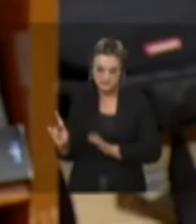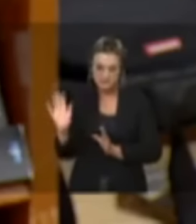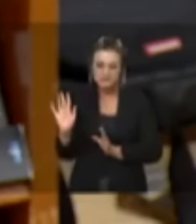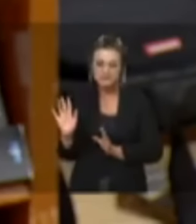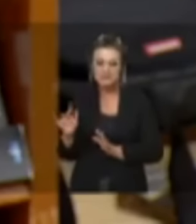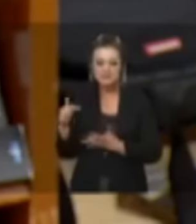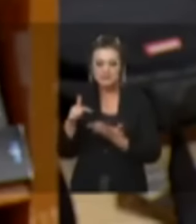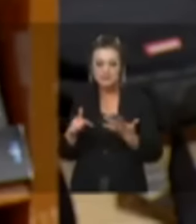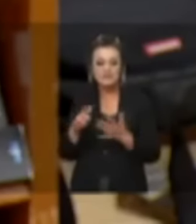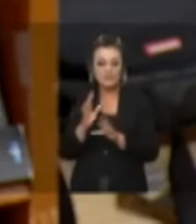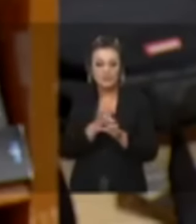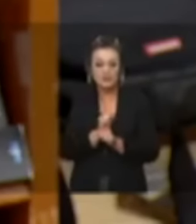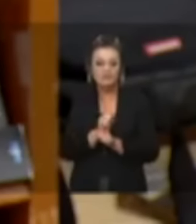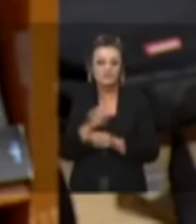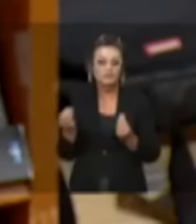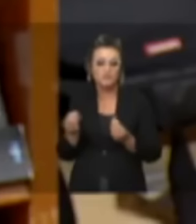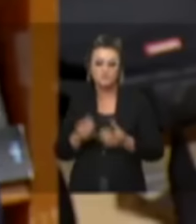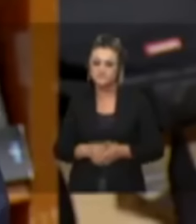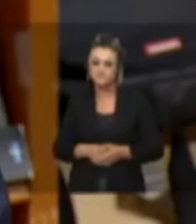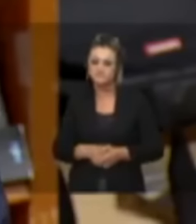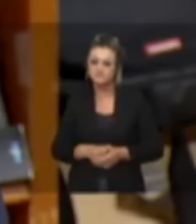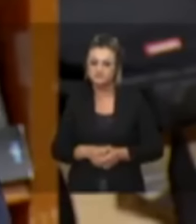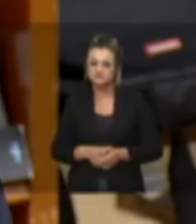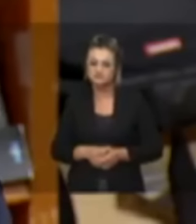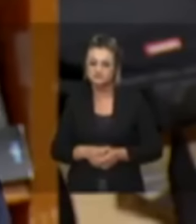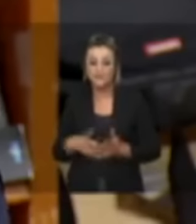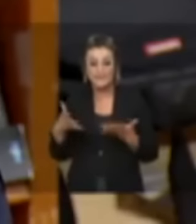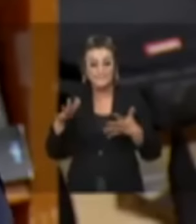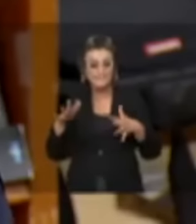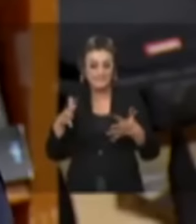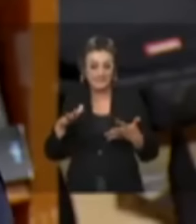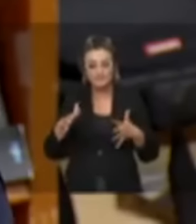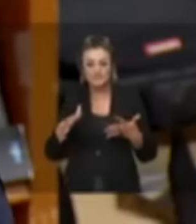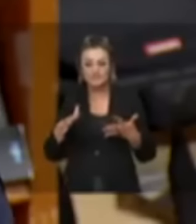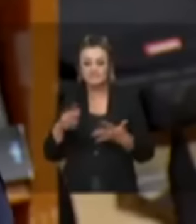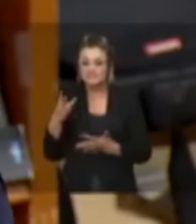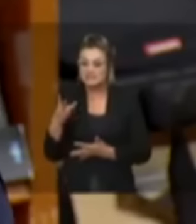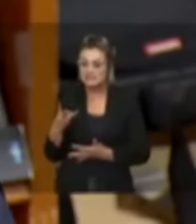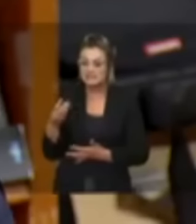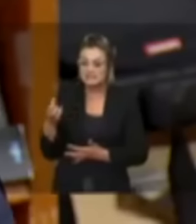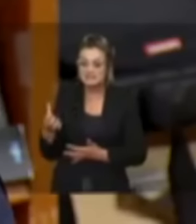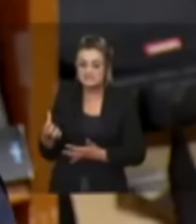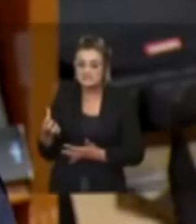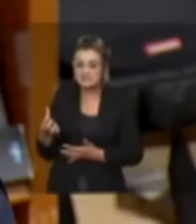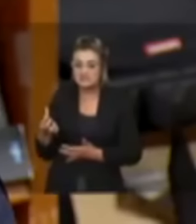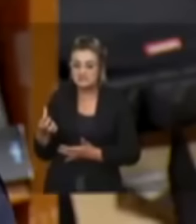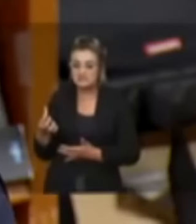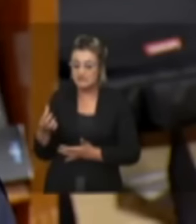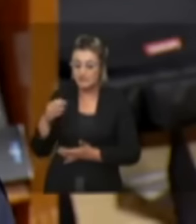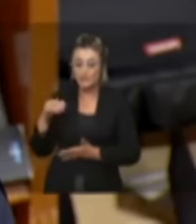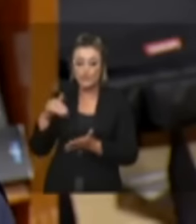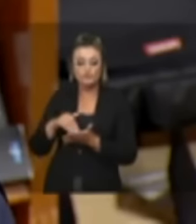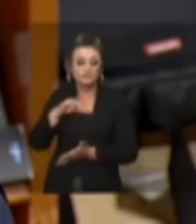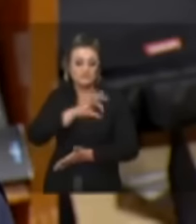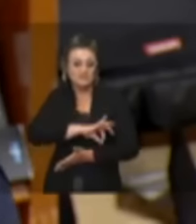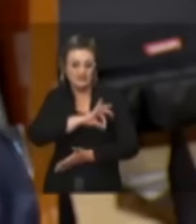esse benefício era calculado da seguinte forma a média dos 36 últimos salários